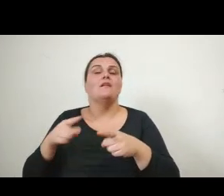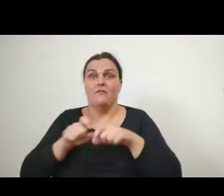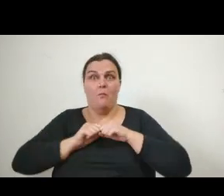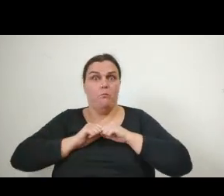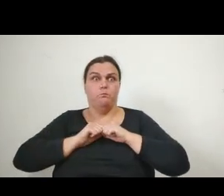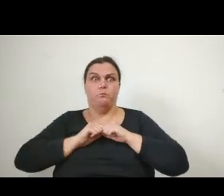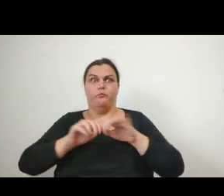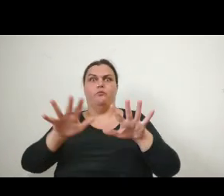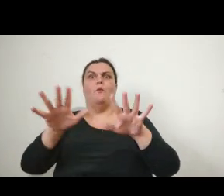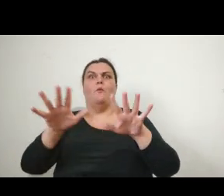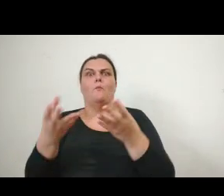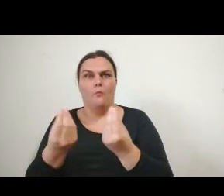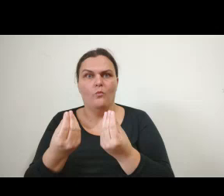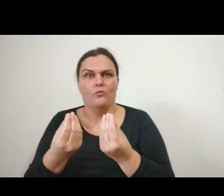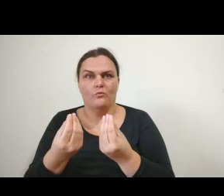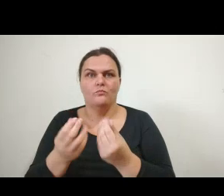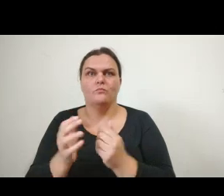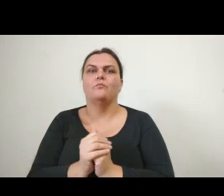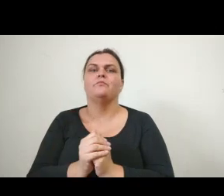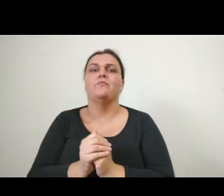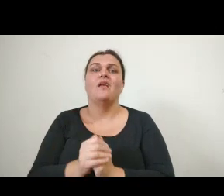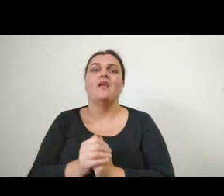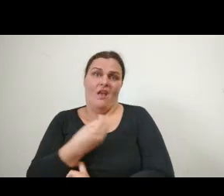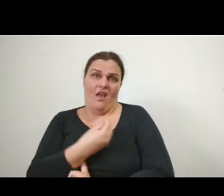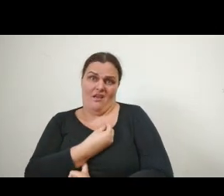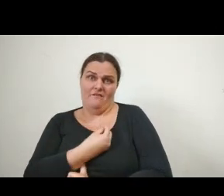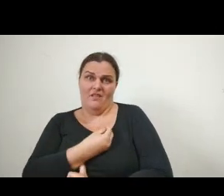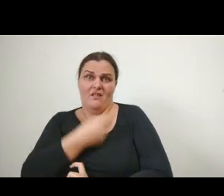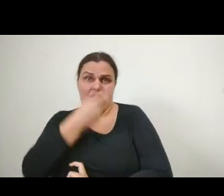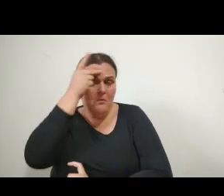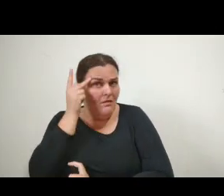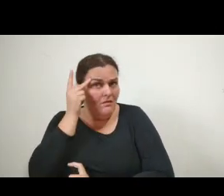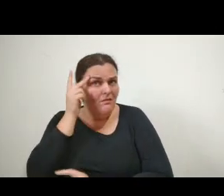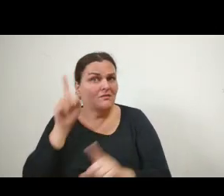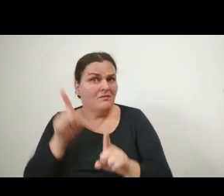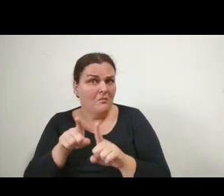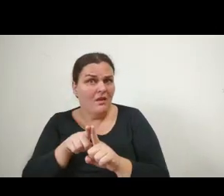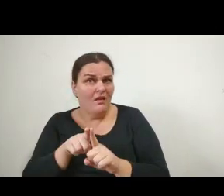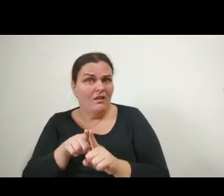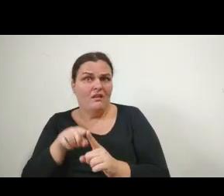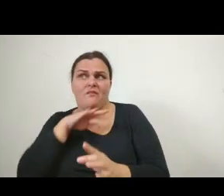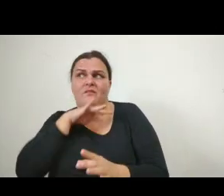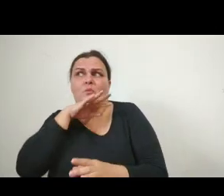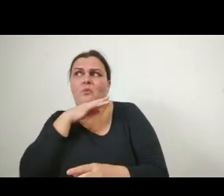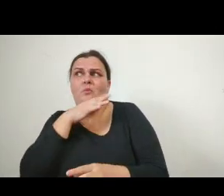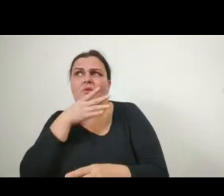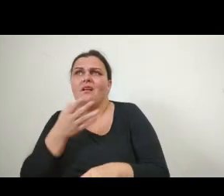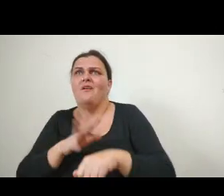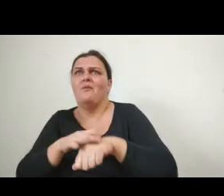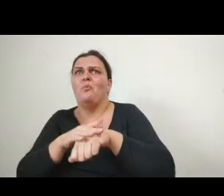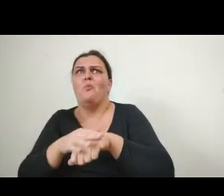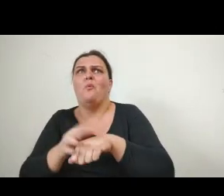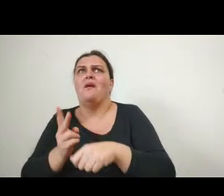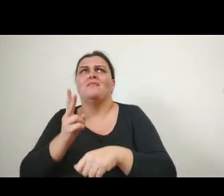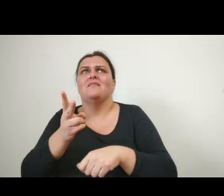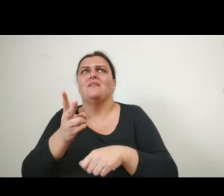redução da qualidade de vida, consequentemente, né, consequência disso tudo aí, né, óbitos, né,